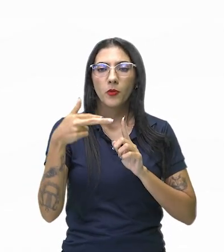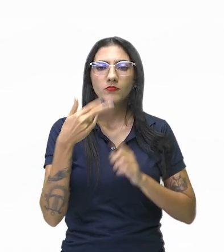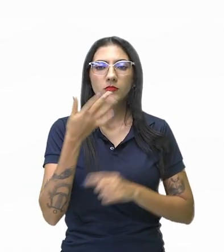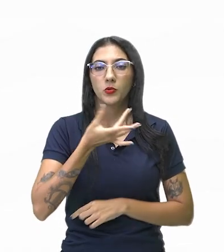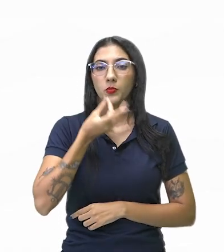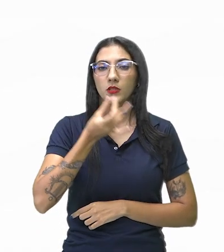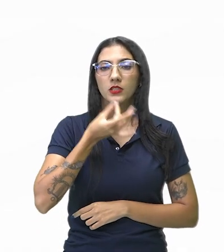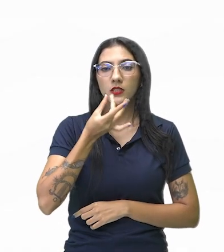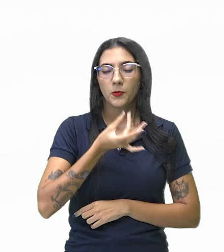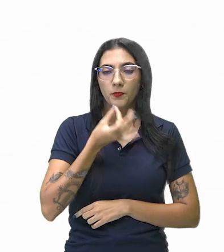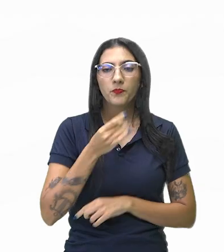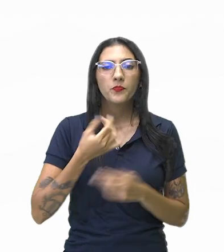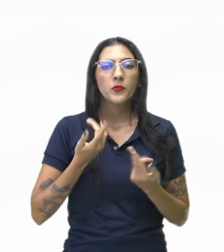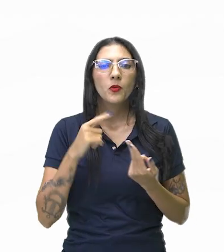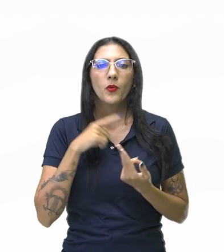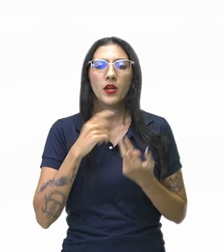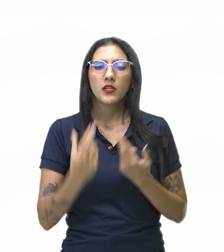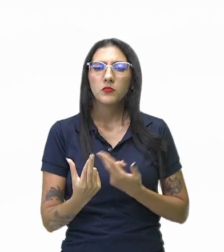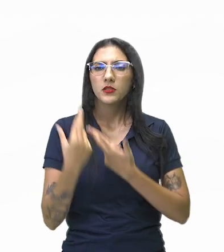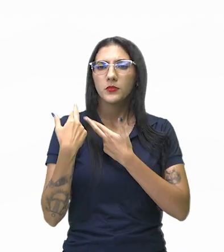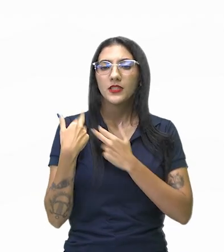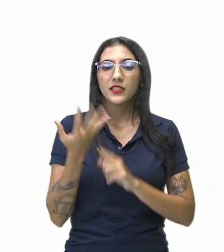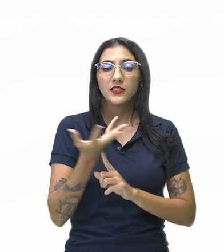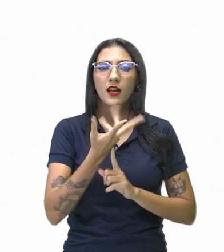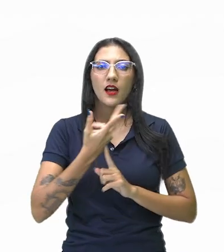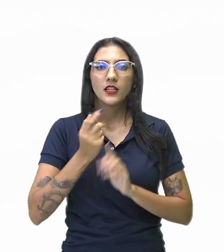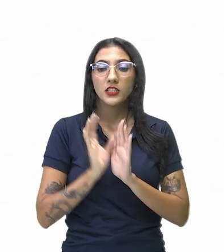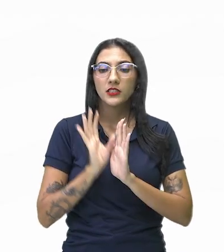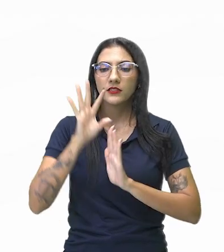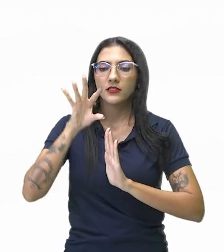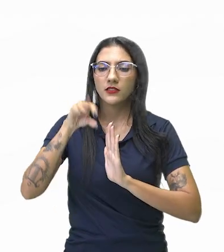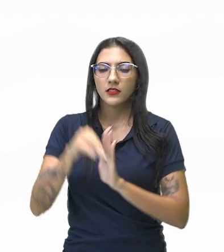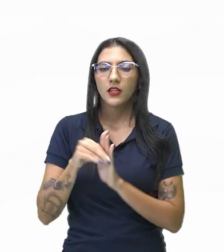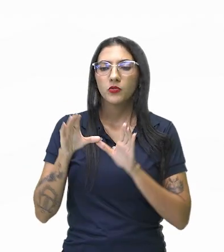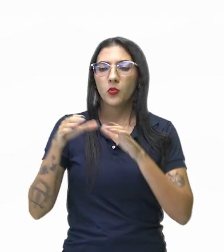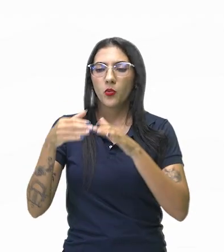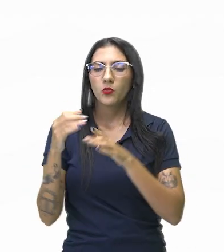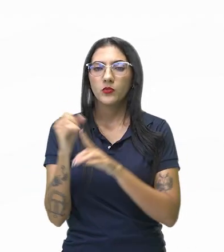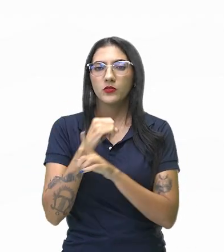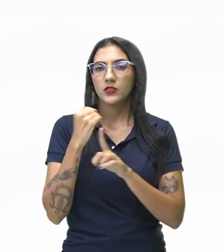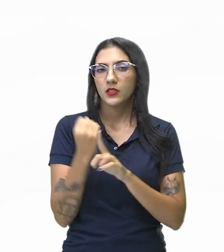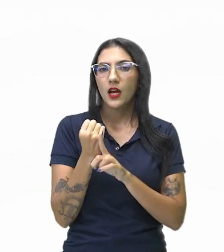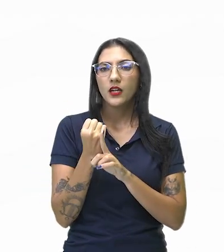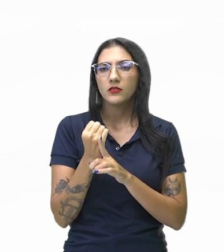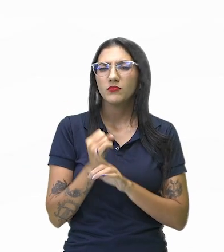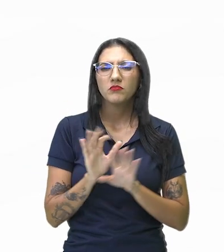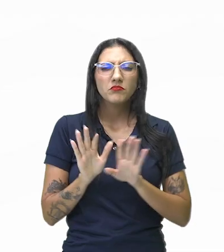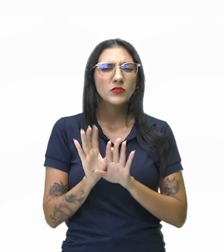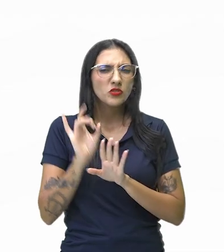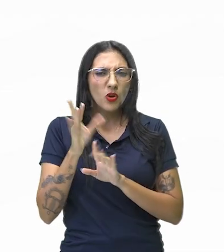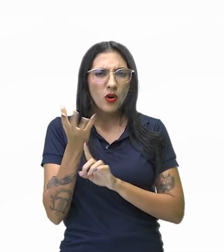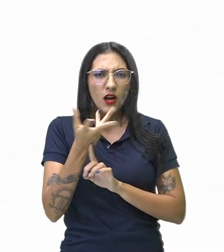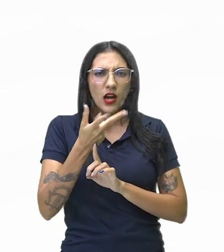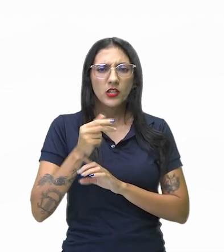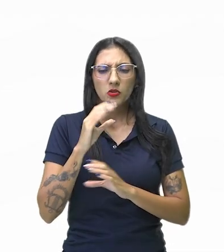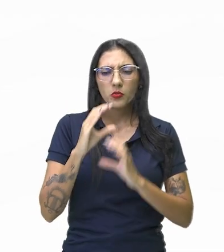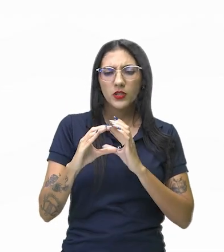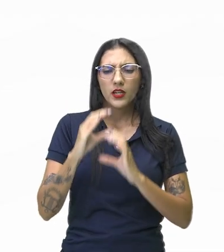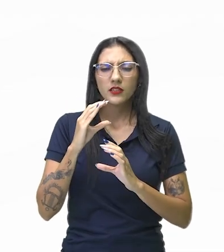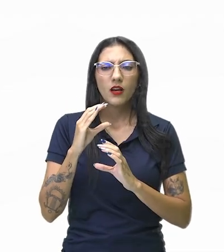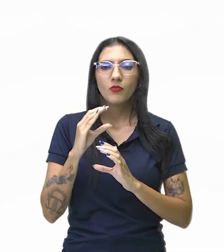crítico sobre o papel da arte na sociedade. A arte não apenas comunica, mas